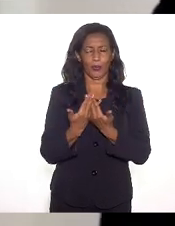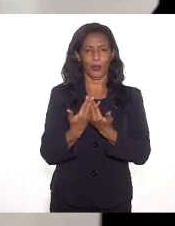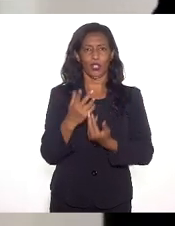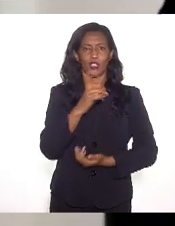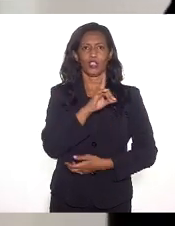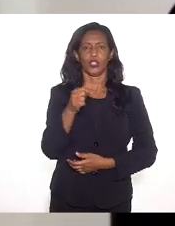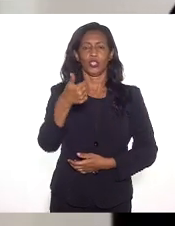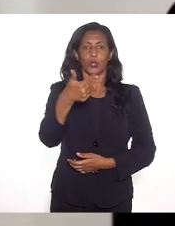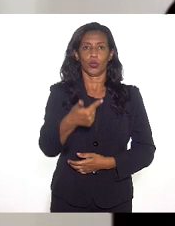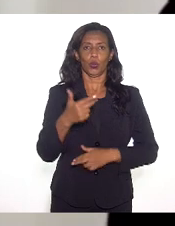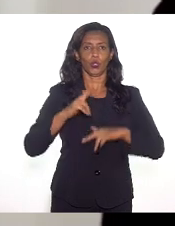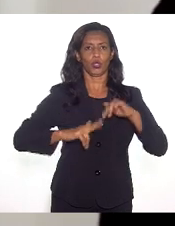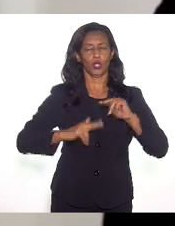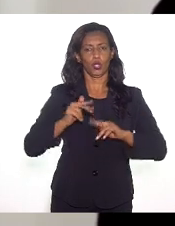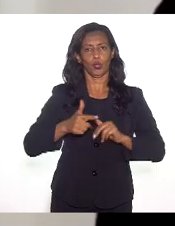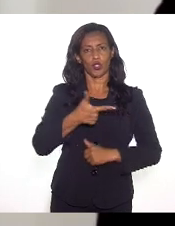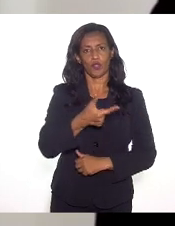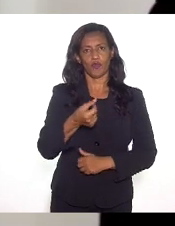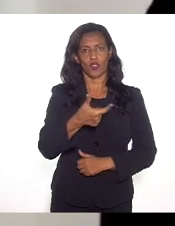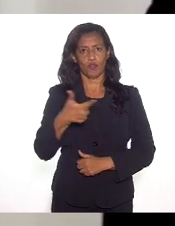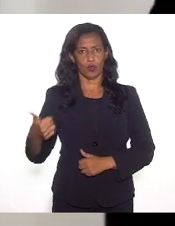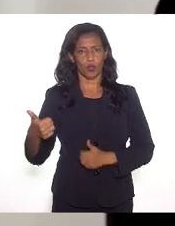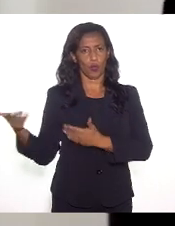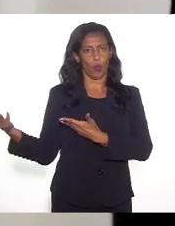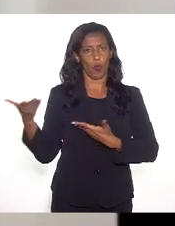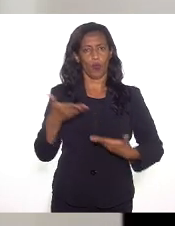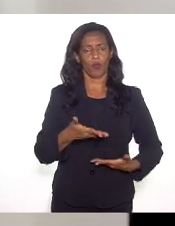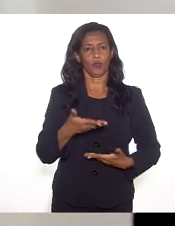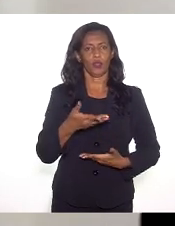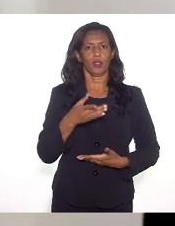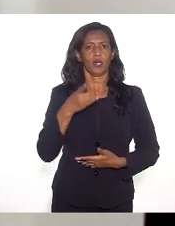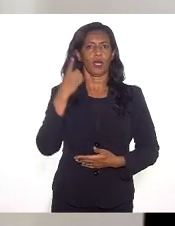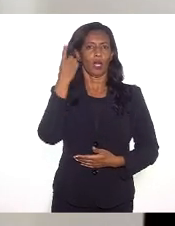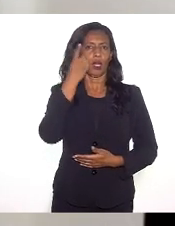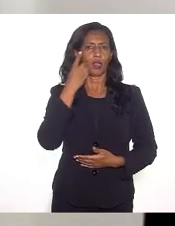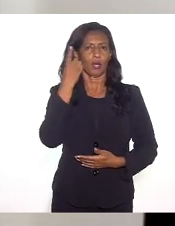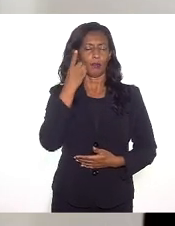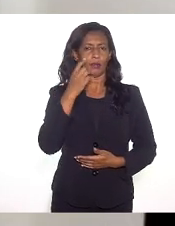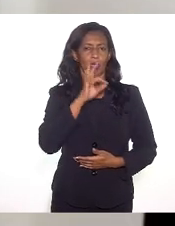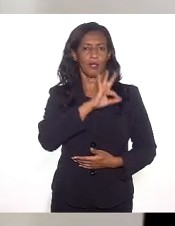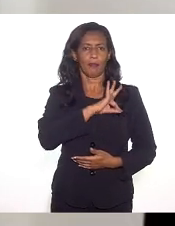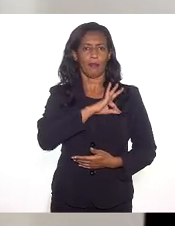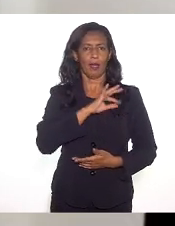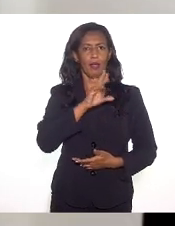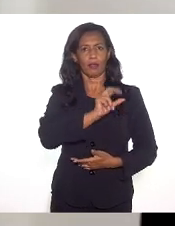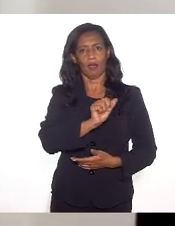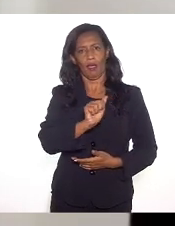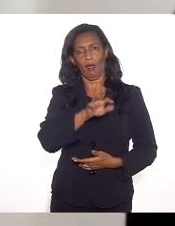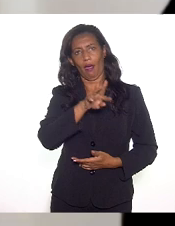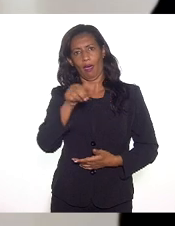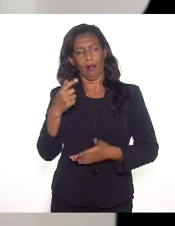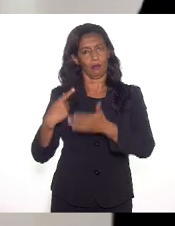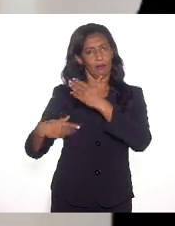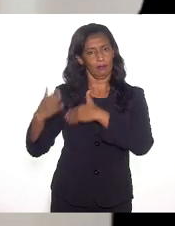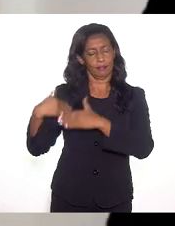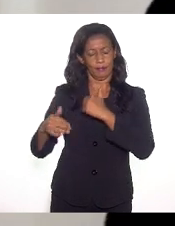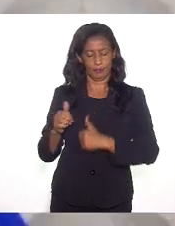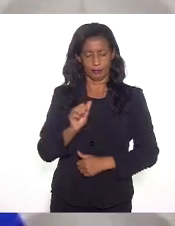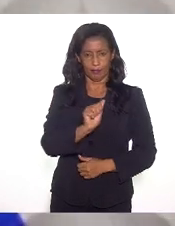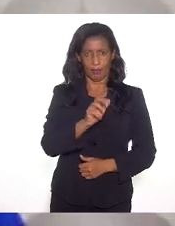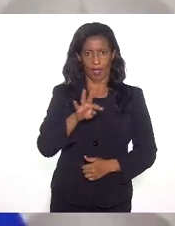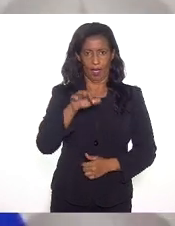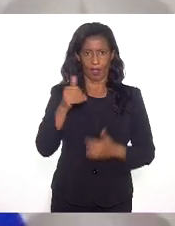dia 2 de junho de 2021. A presidência convida a deputada Marta Rocha a fazer a leitura da ata da sessão anterior. A